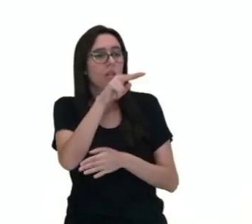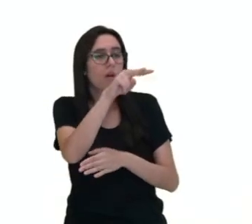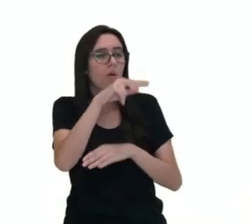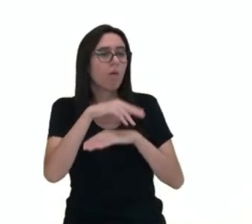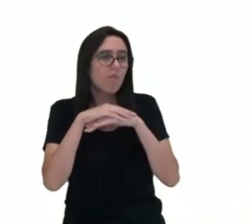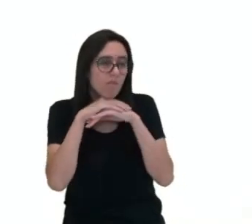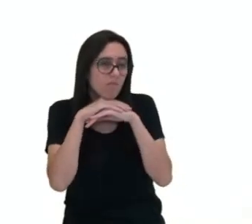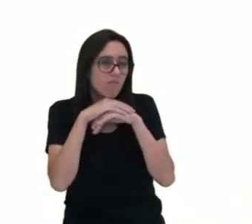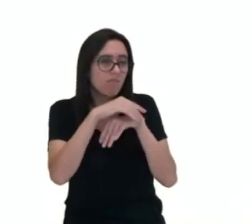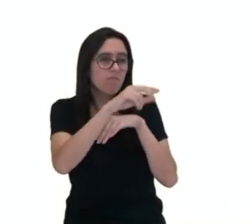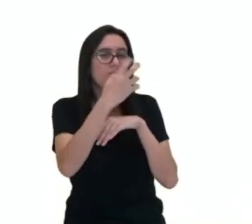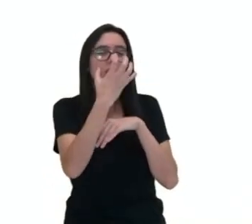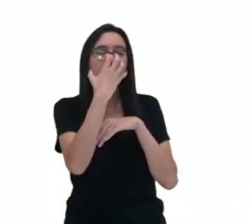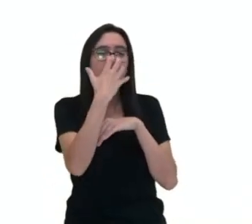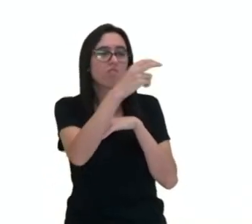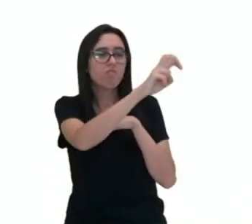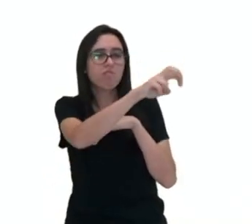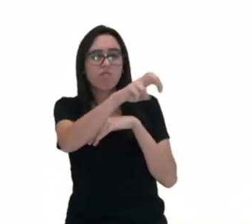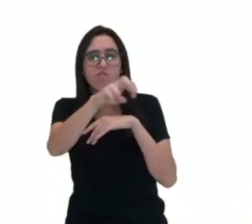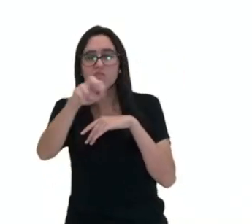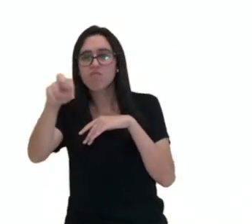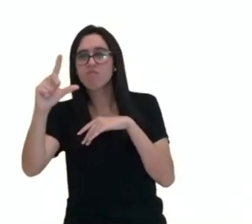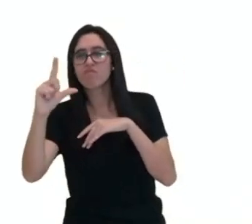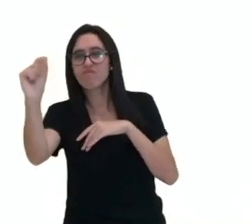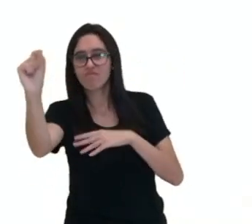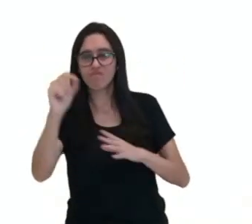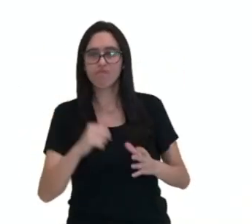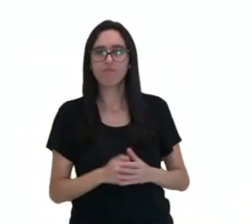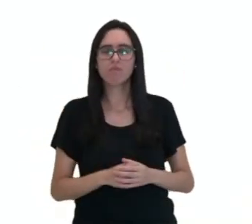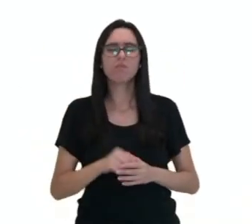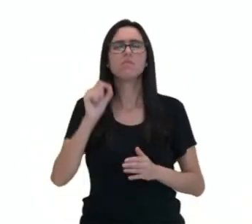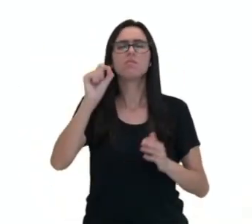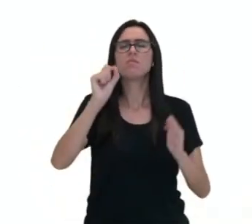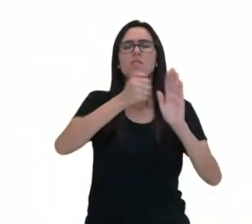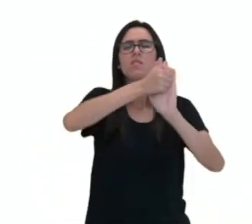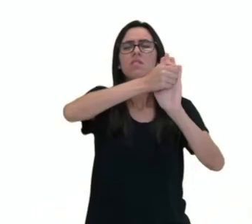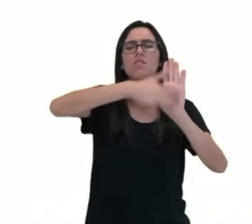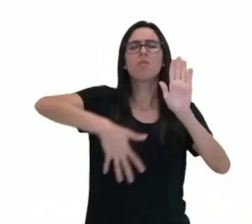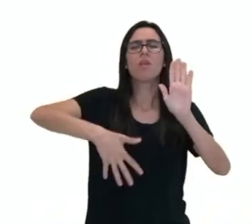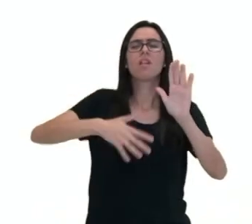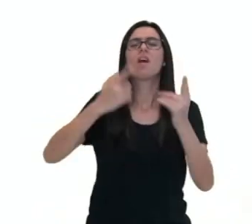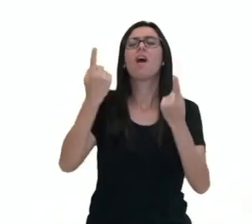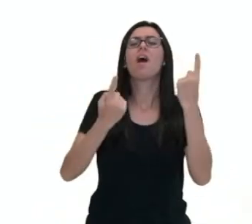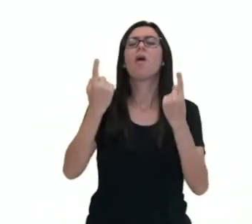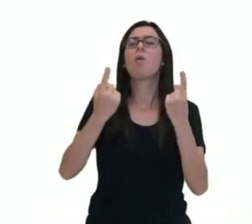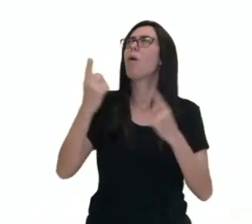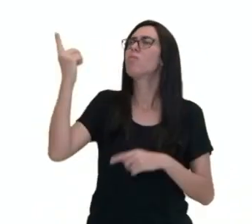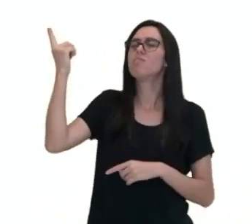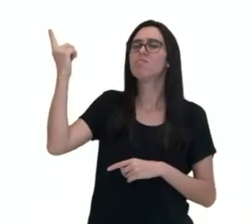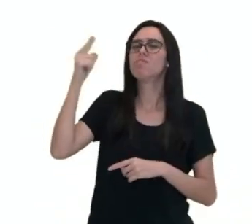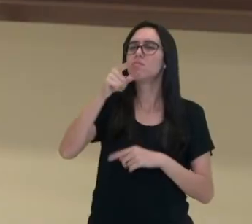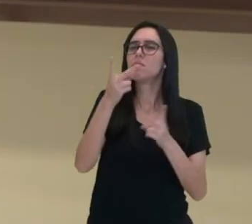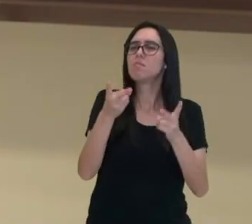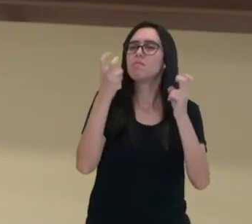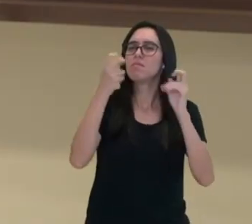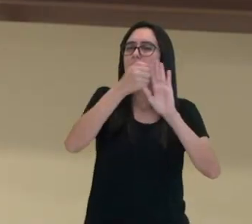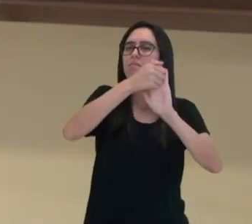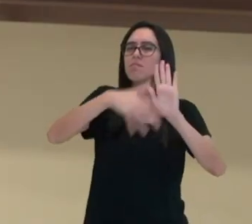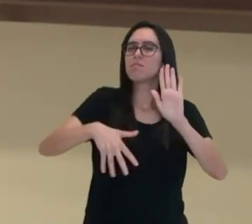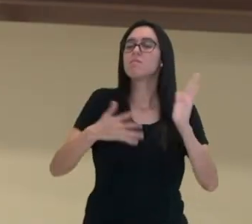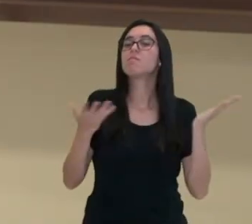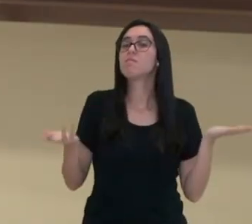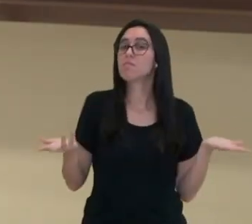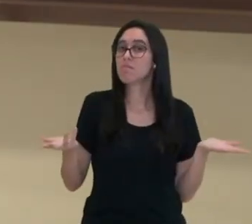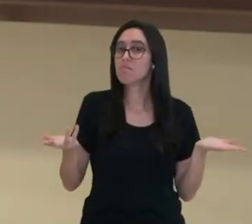vê-lo dobrar a outra esquina. Nesse trecho, qual figura de linguagem você identifica? Explique. E aí